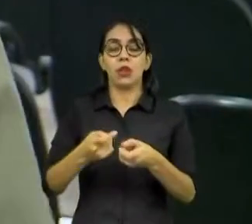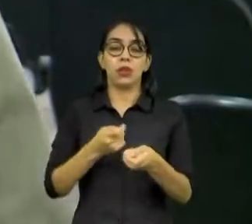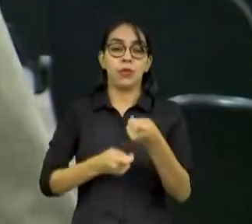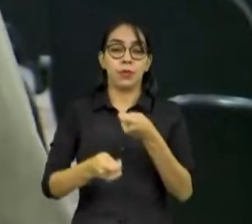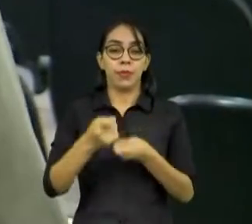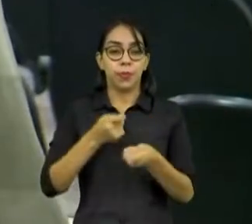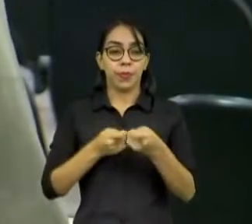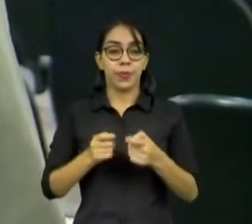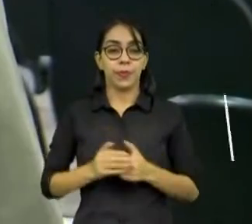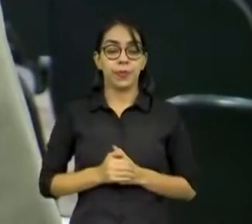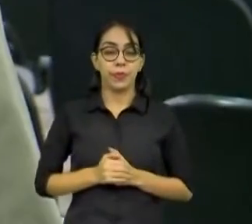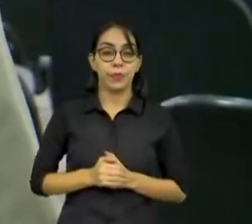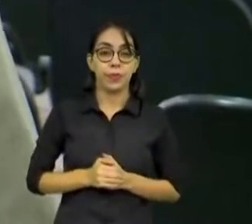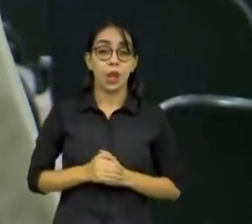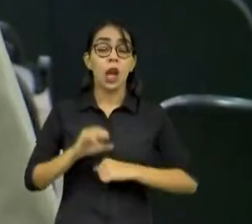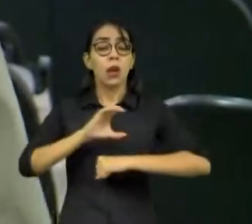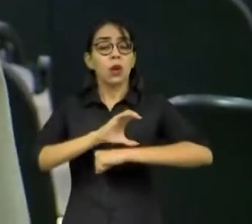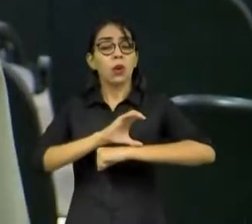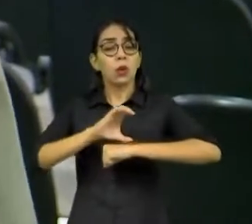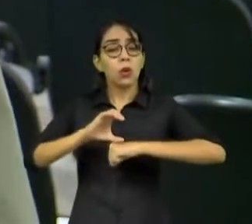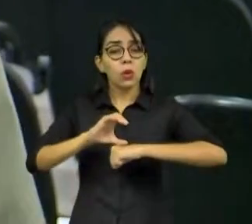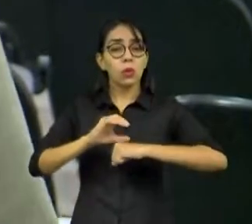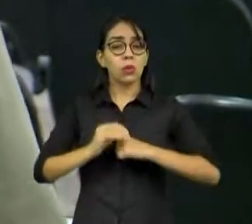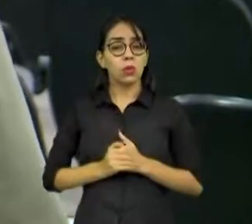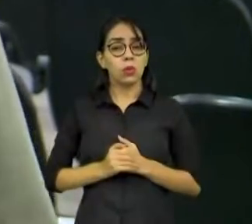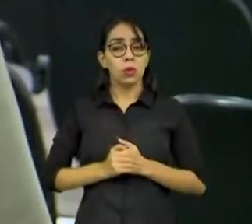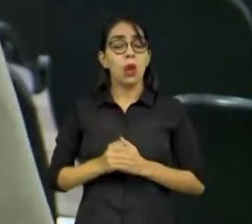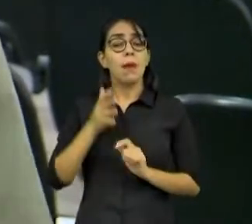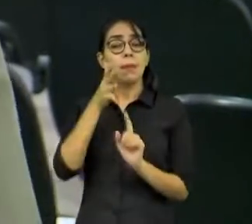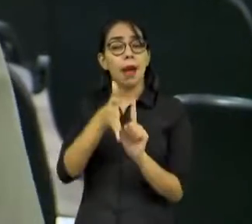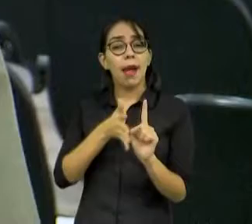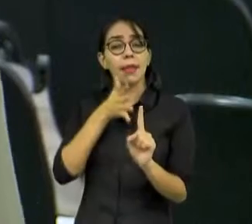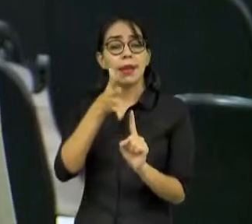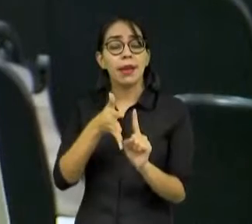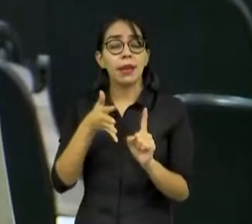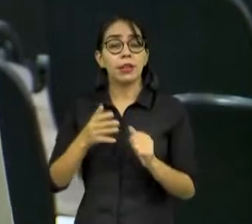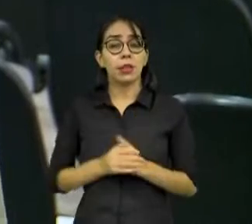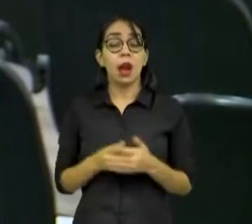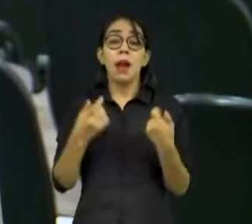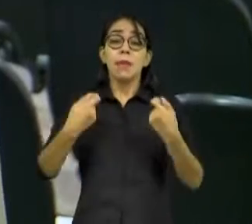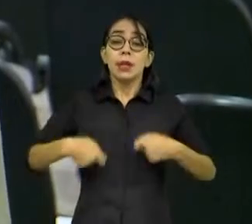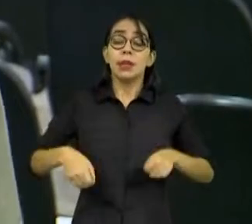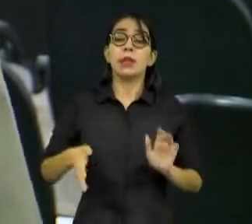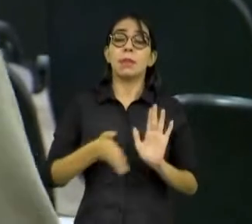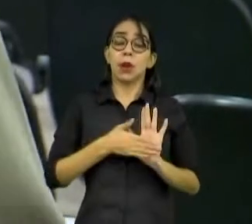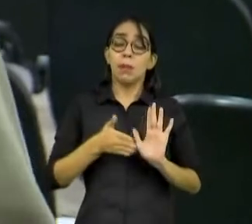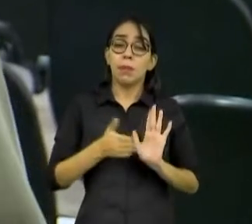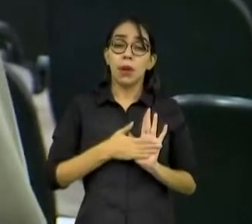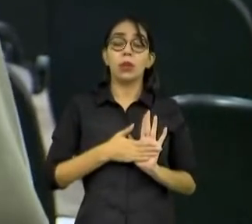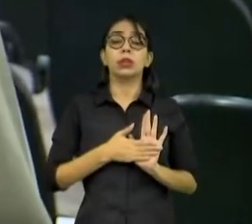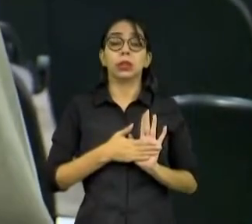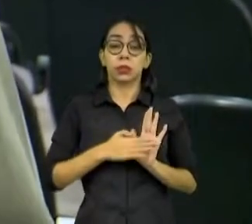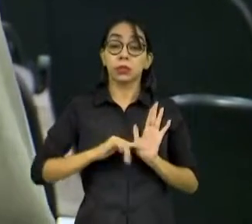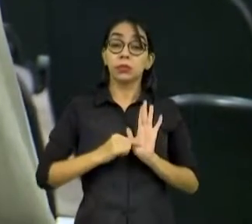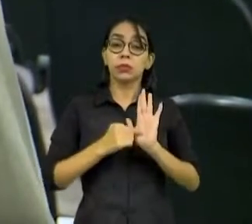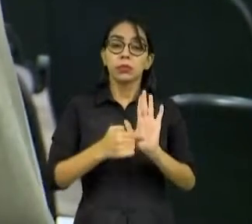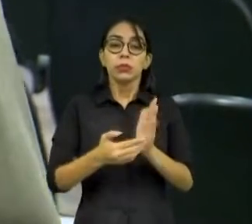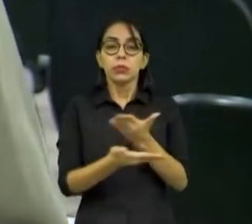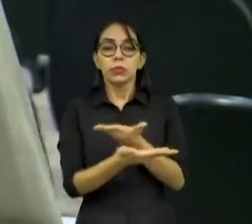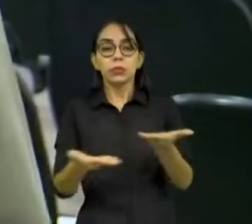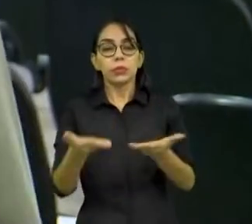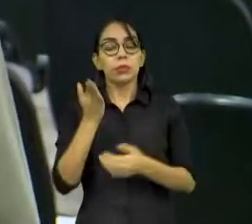proporcionar cursos, é proporcionar palestra, mostrar para as pessoas que é possível, né, produzir,